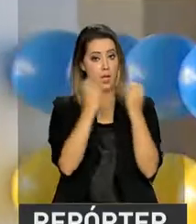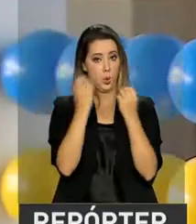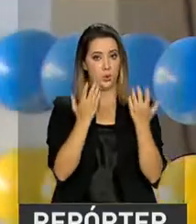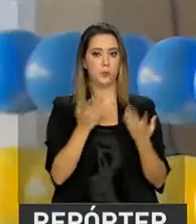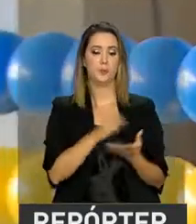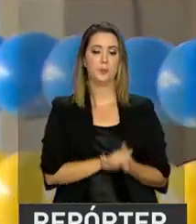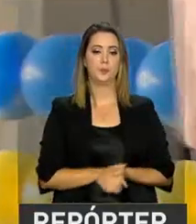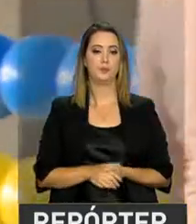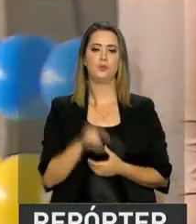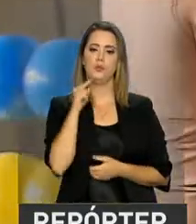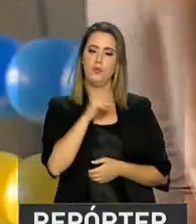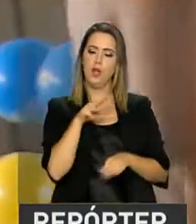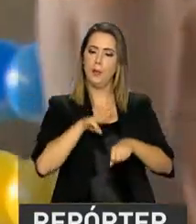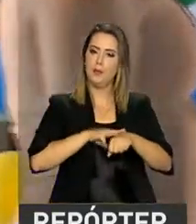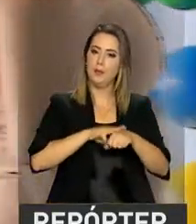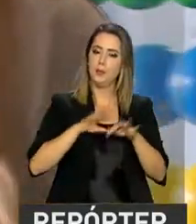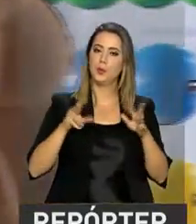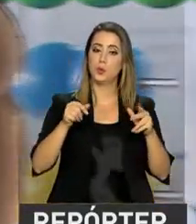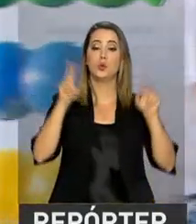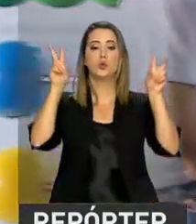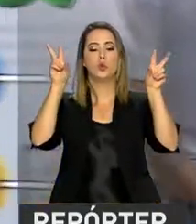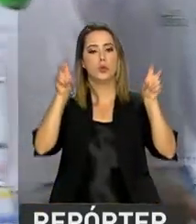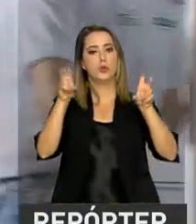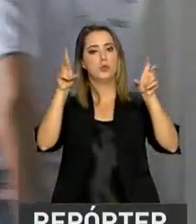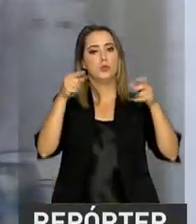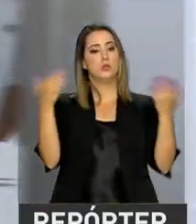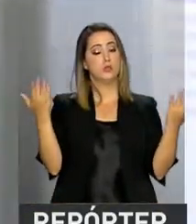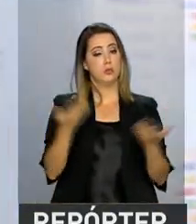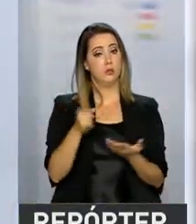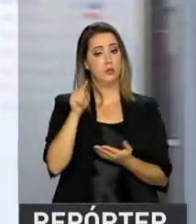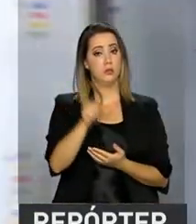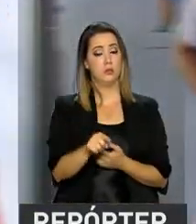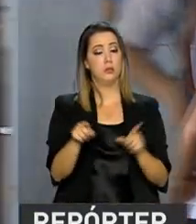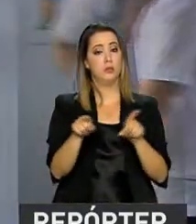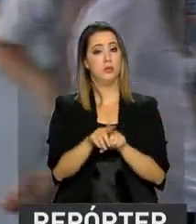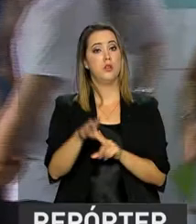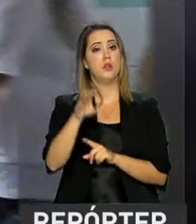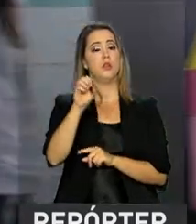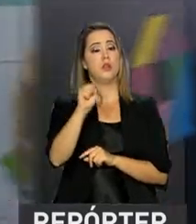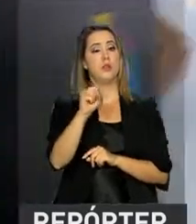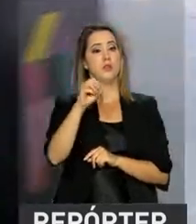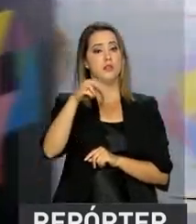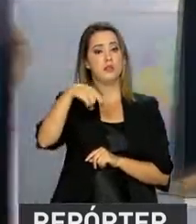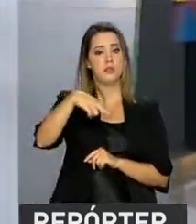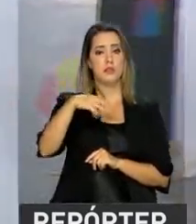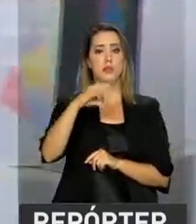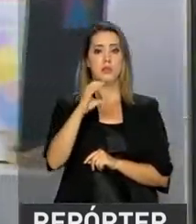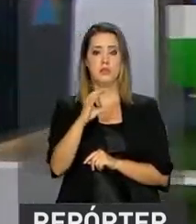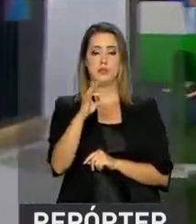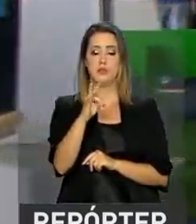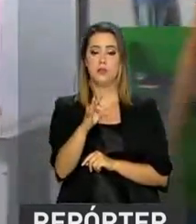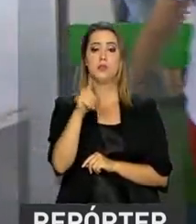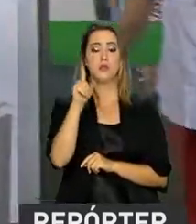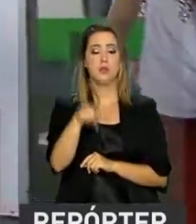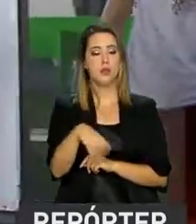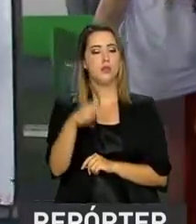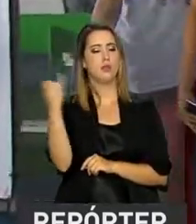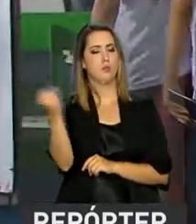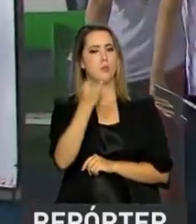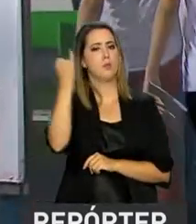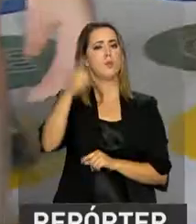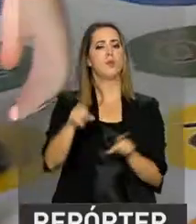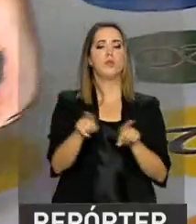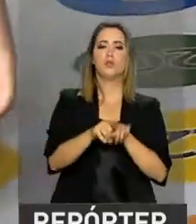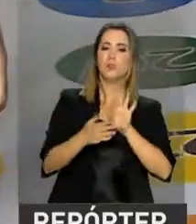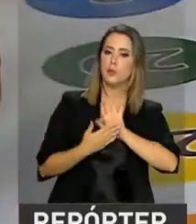está em tudo. Esse é o tema da 14ª edição da SNCT. Coisa muito séria, mas que também pode